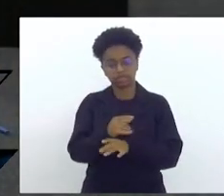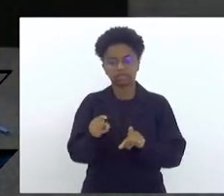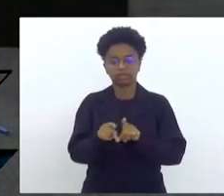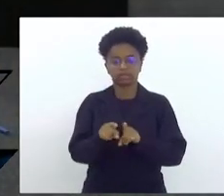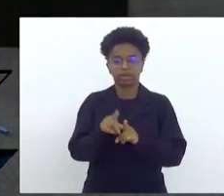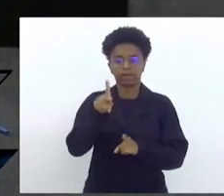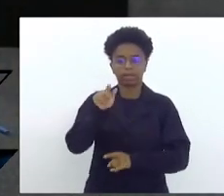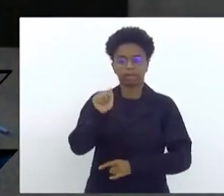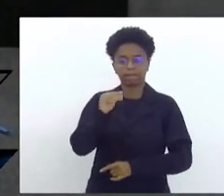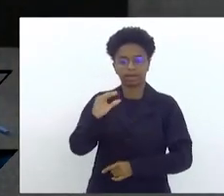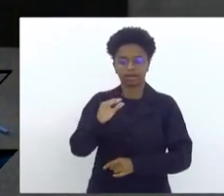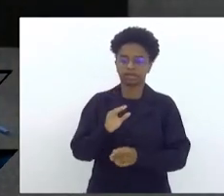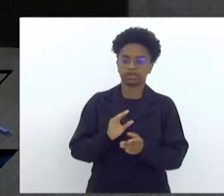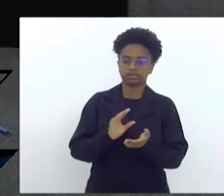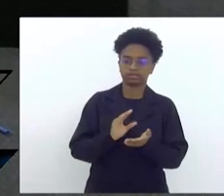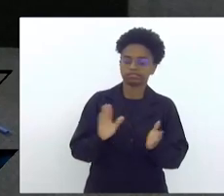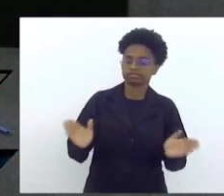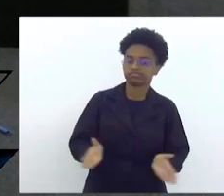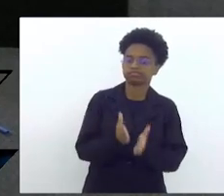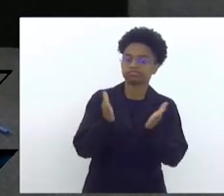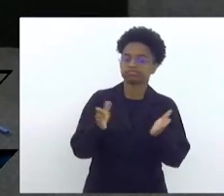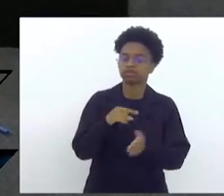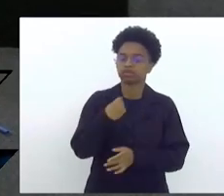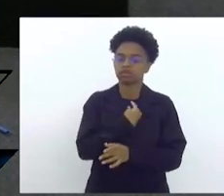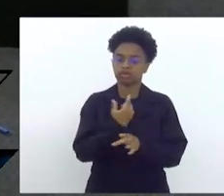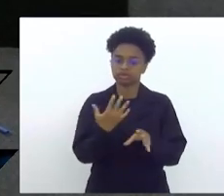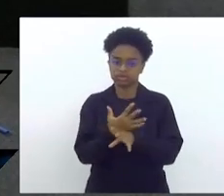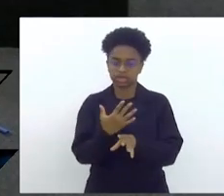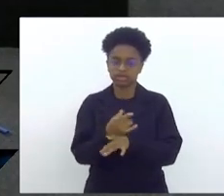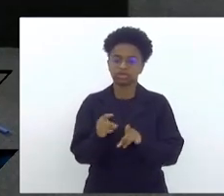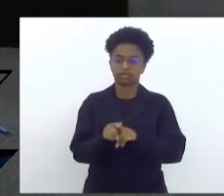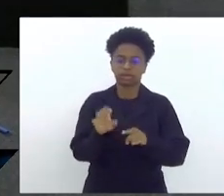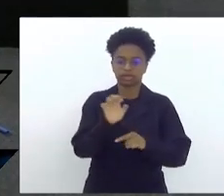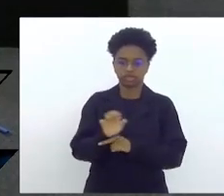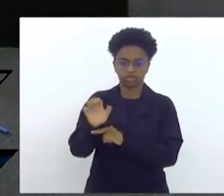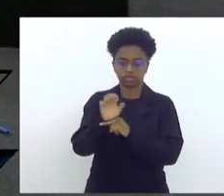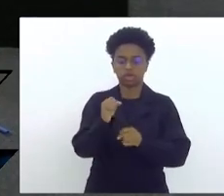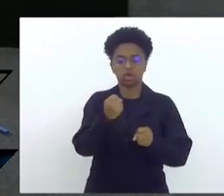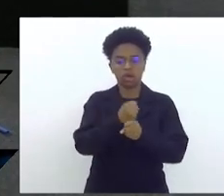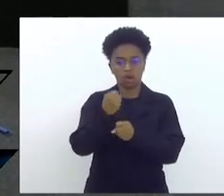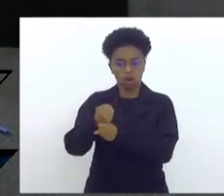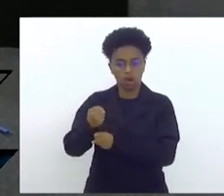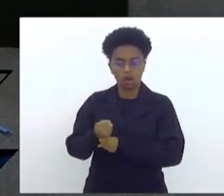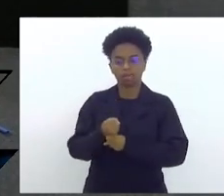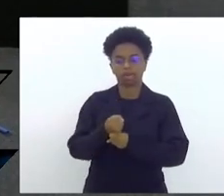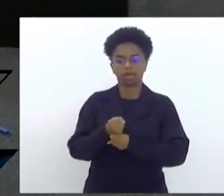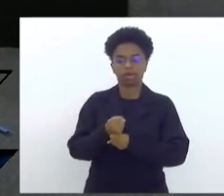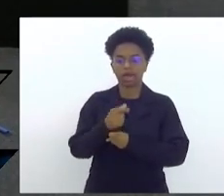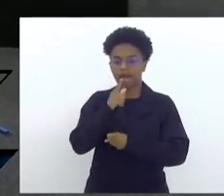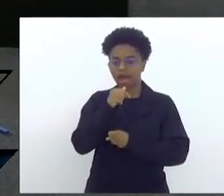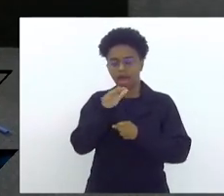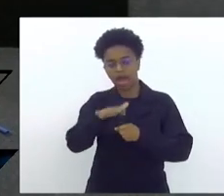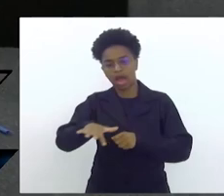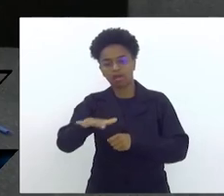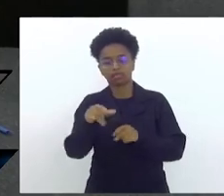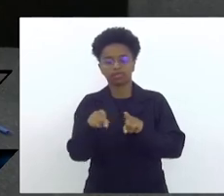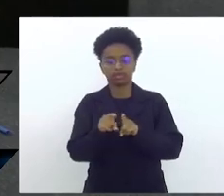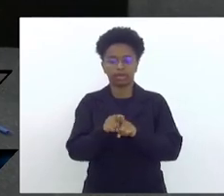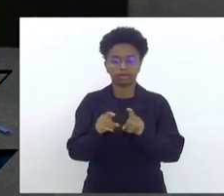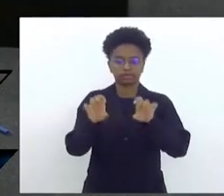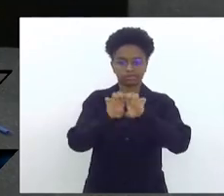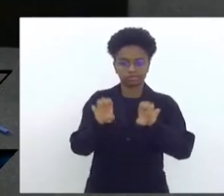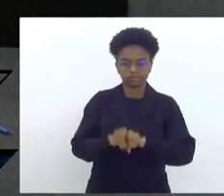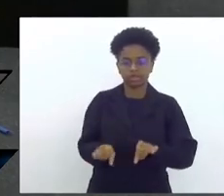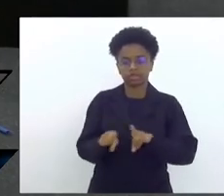que vai incentivar nos nossos municípios e estados obras de drenagem obras e infraestrutura obras